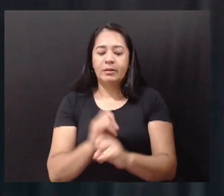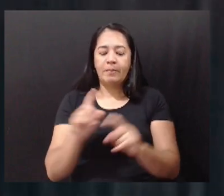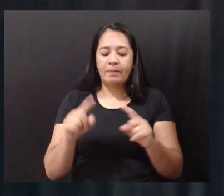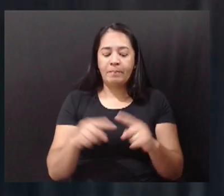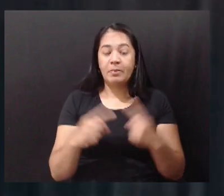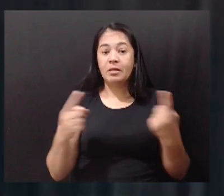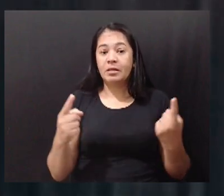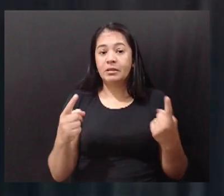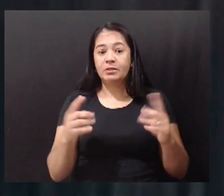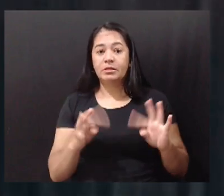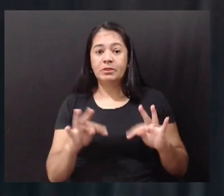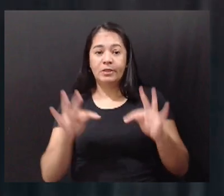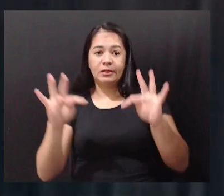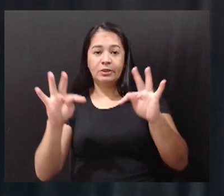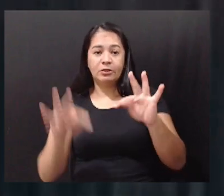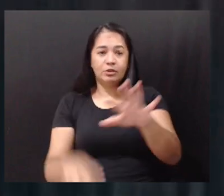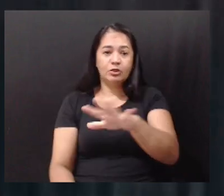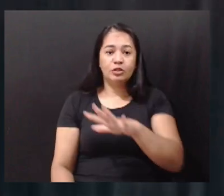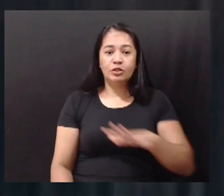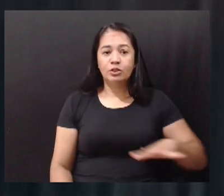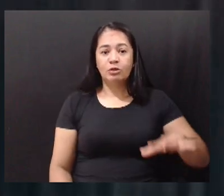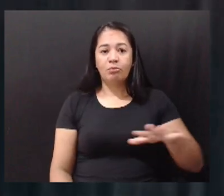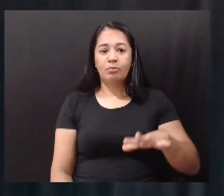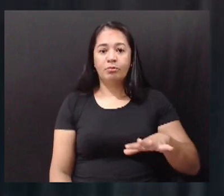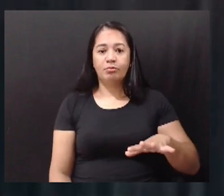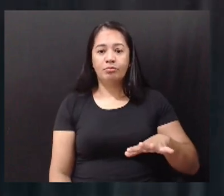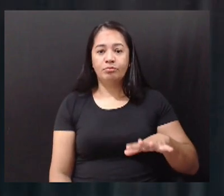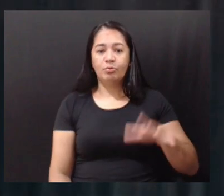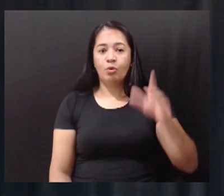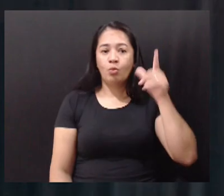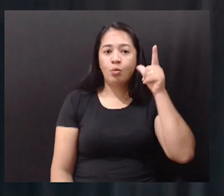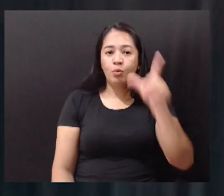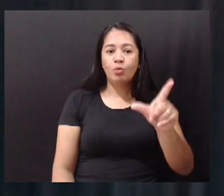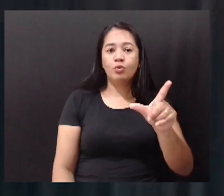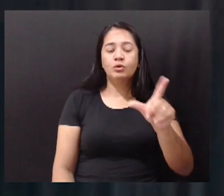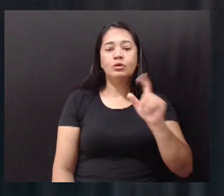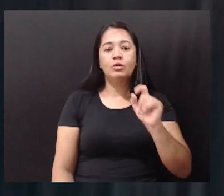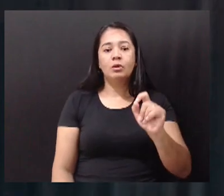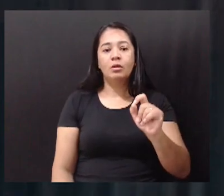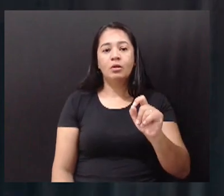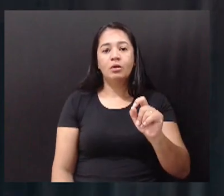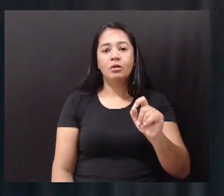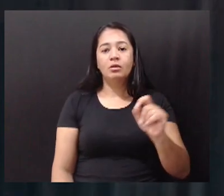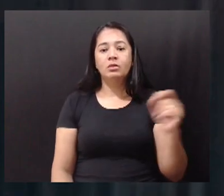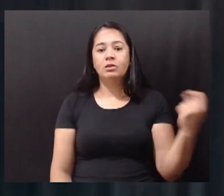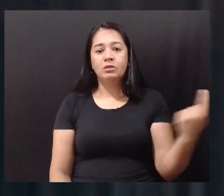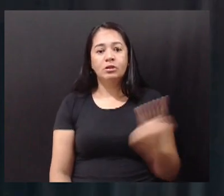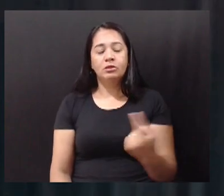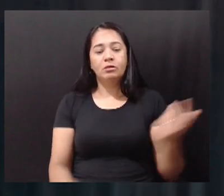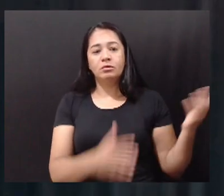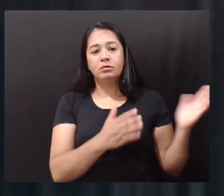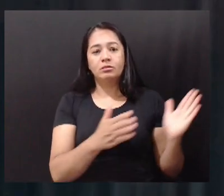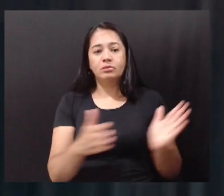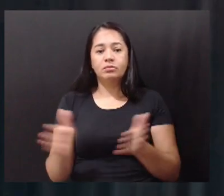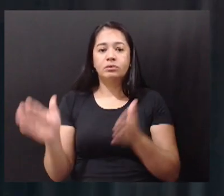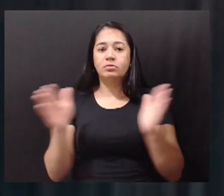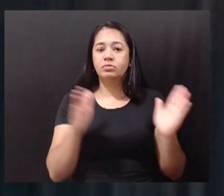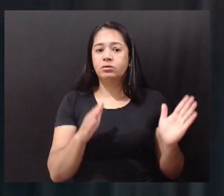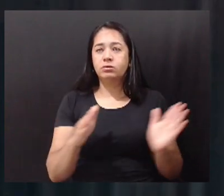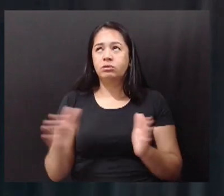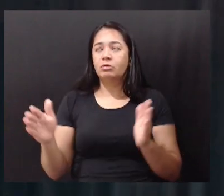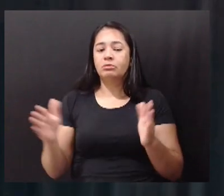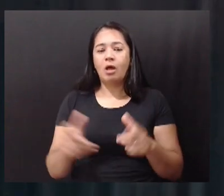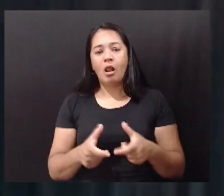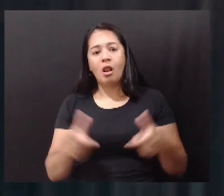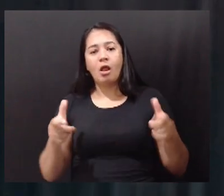em geral, conseguiram aumentar muito a nossa produtividade, as nossas